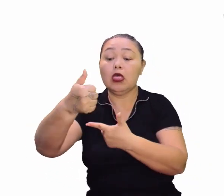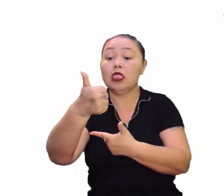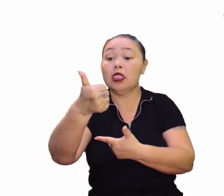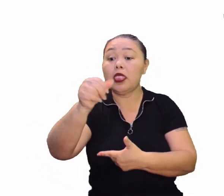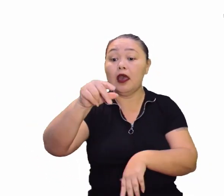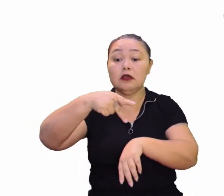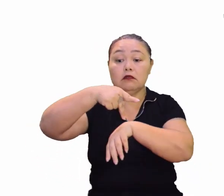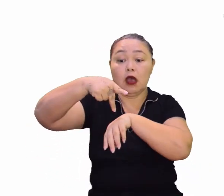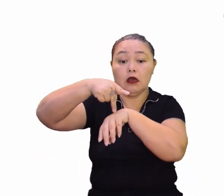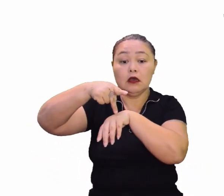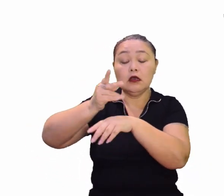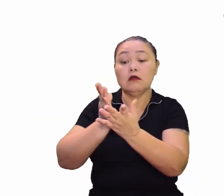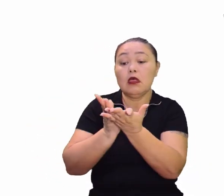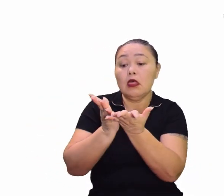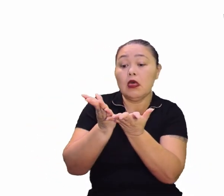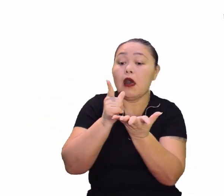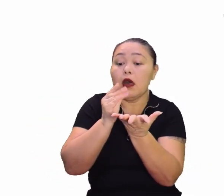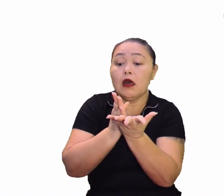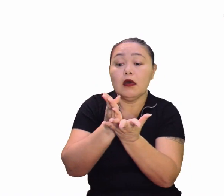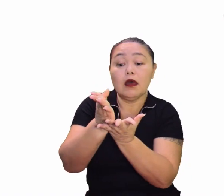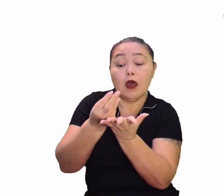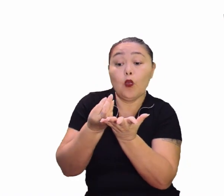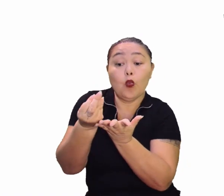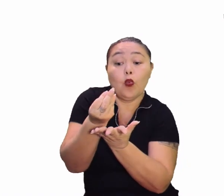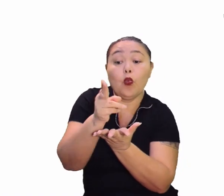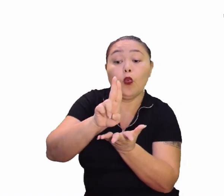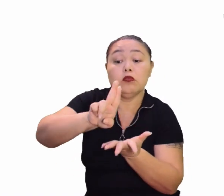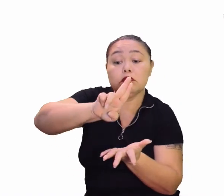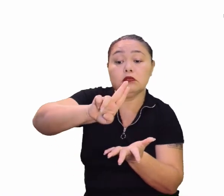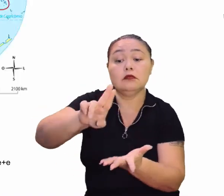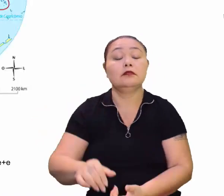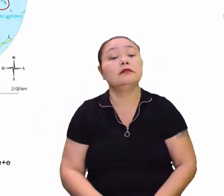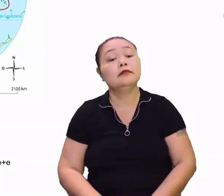países. Aí o negócio pega, né? Nossa Senhora!